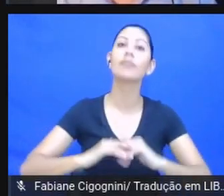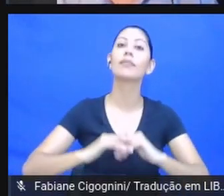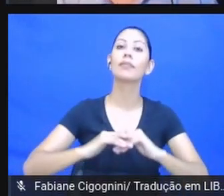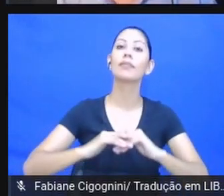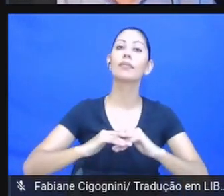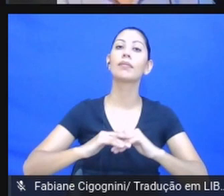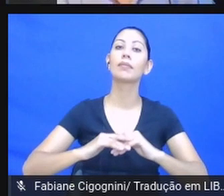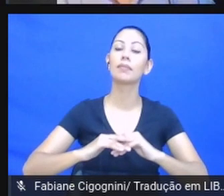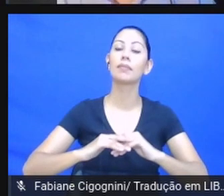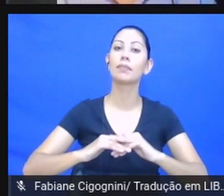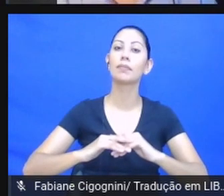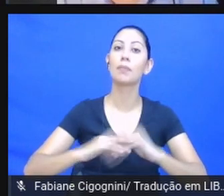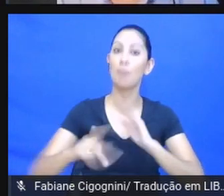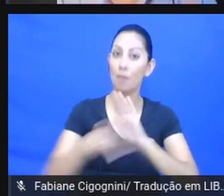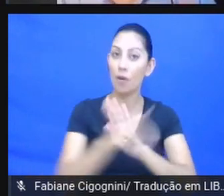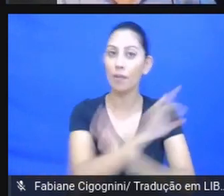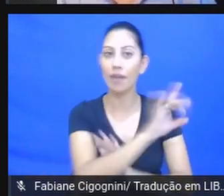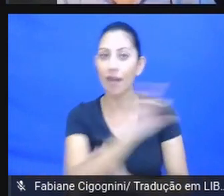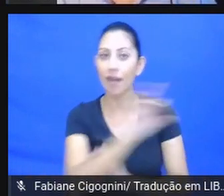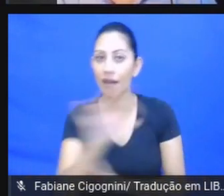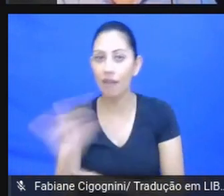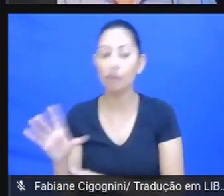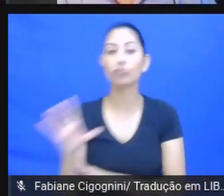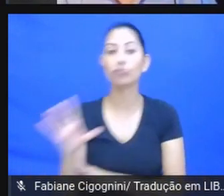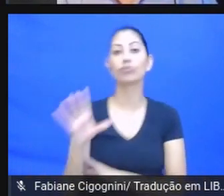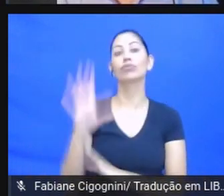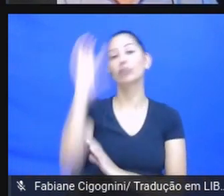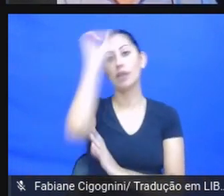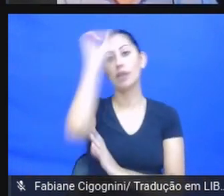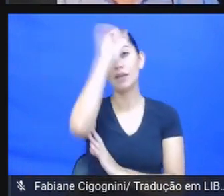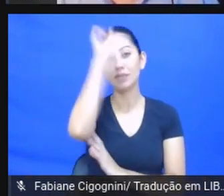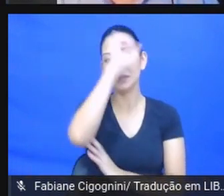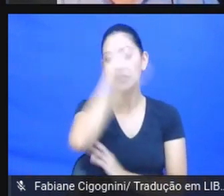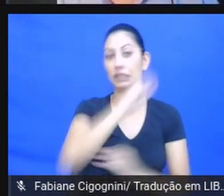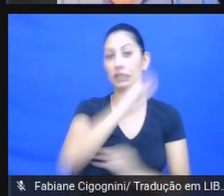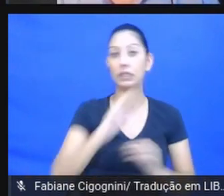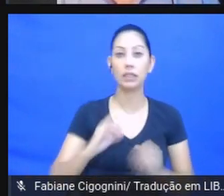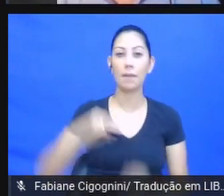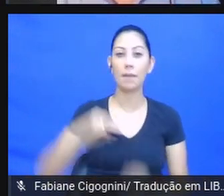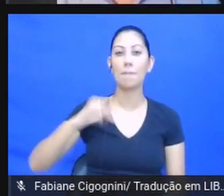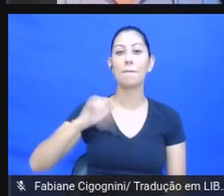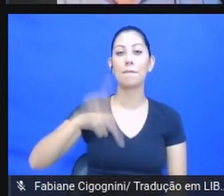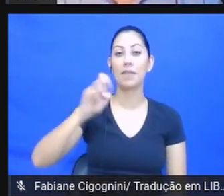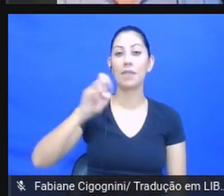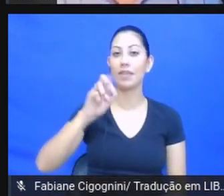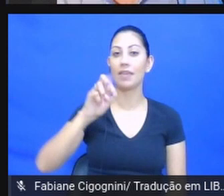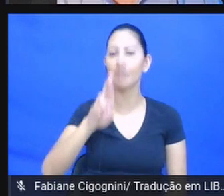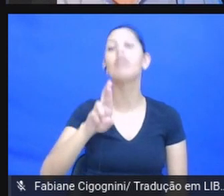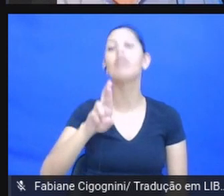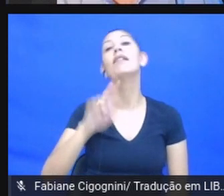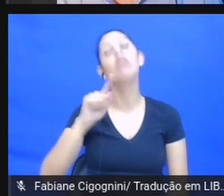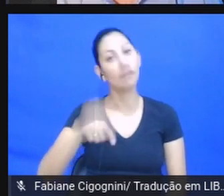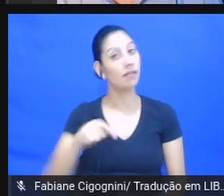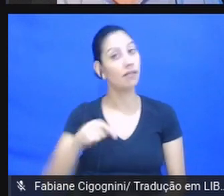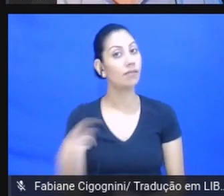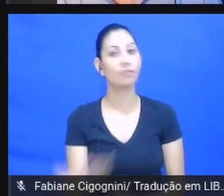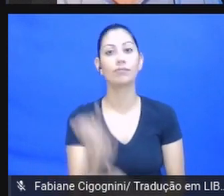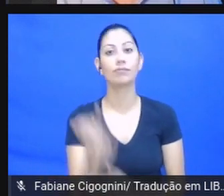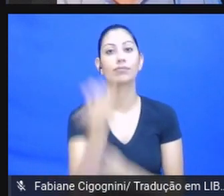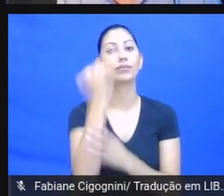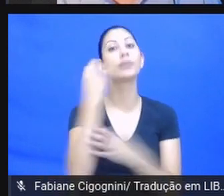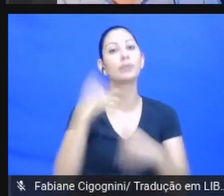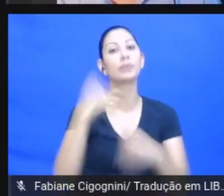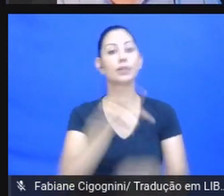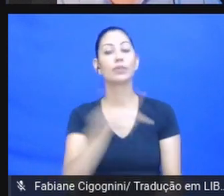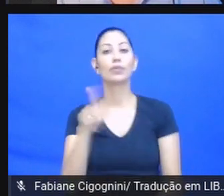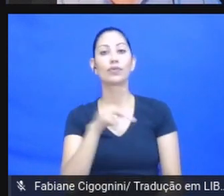aprendizagem por experimentação, aprendizagem em times, isso sem dúvida que precisa de